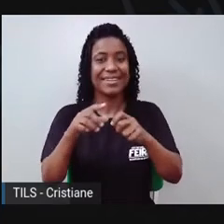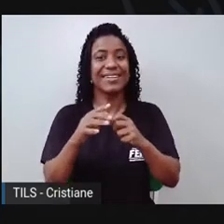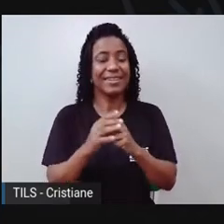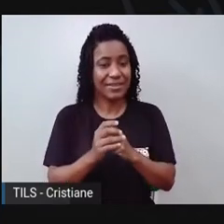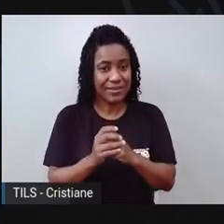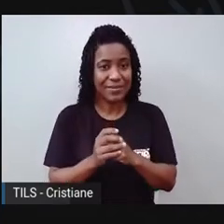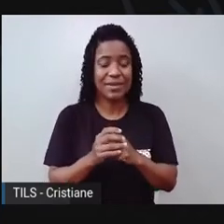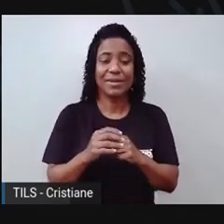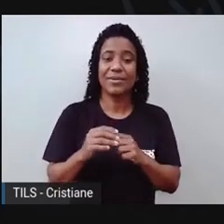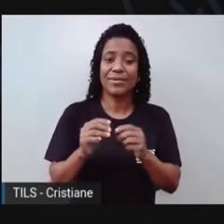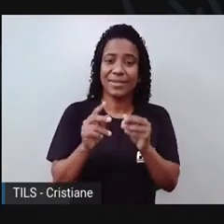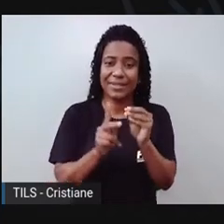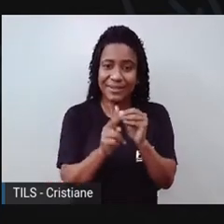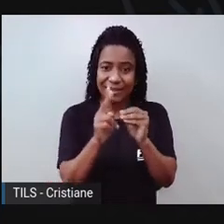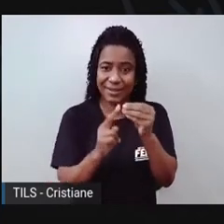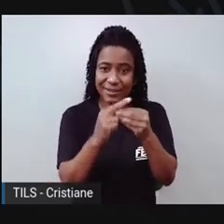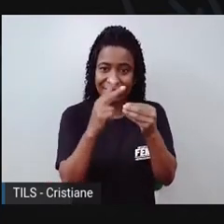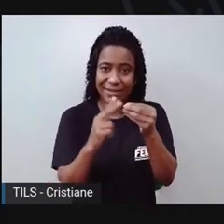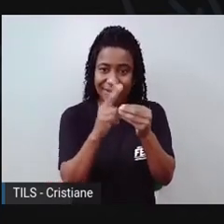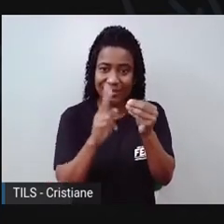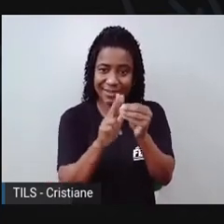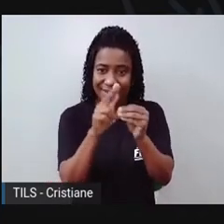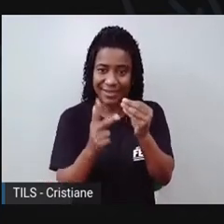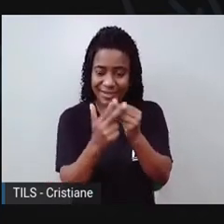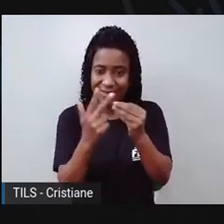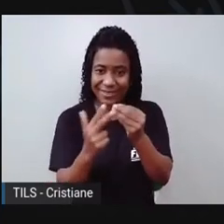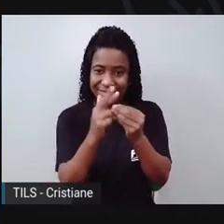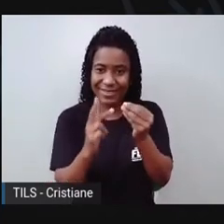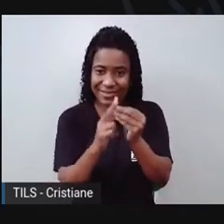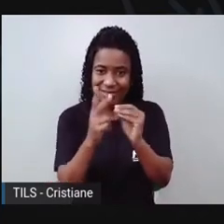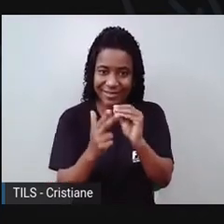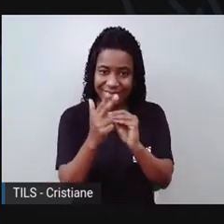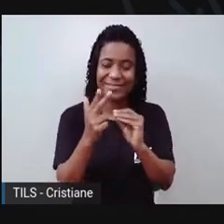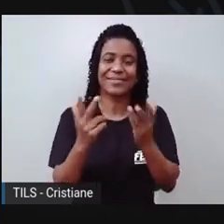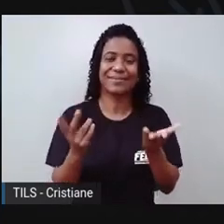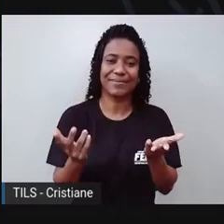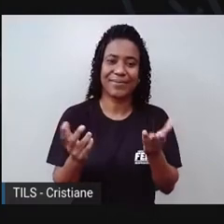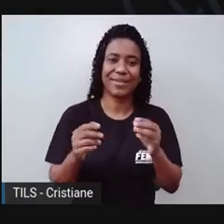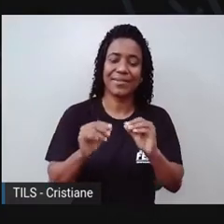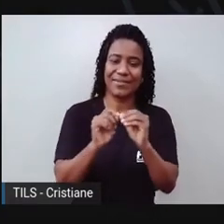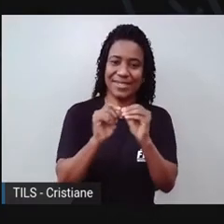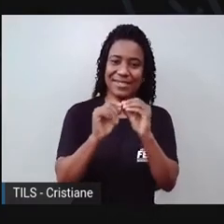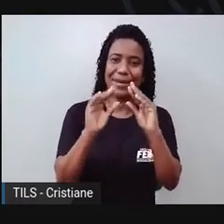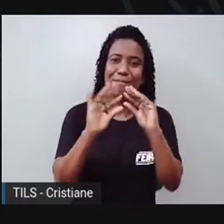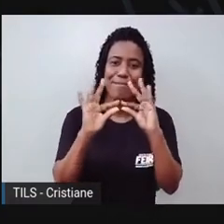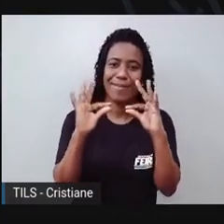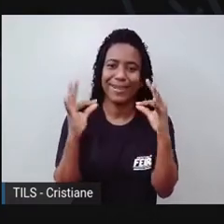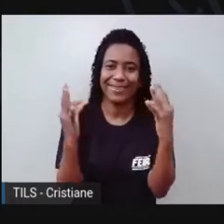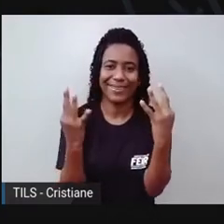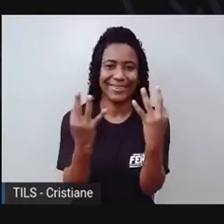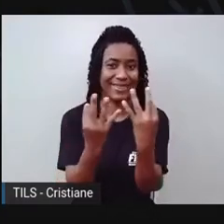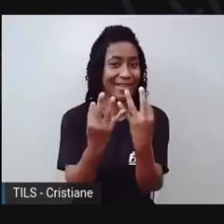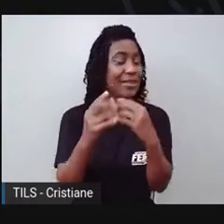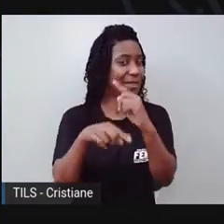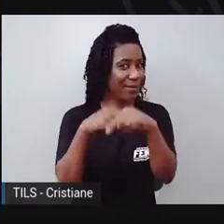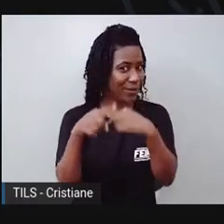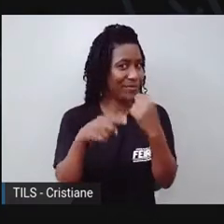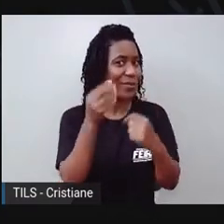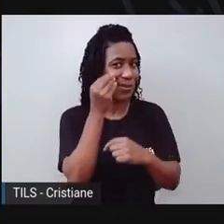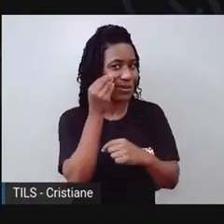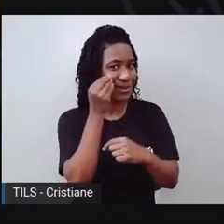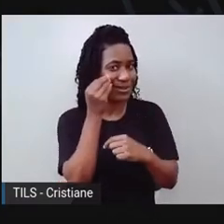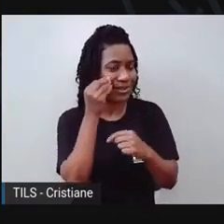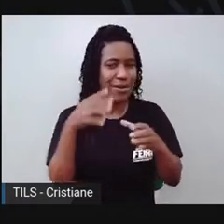os retalhinhos para fazer peças. Aí, eles faziam aquelas panelinhas, né, que eles comem, que depois a Pro vai mostrar para